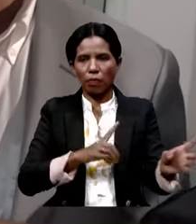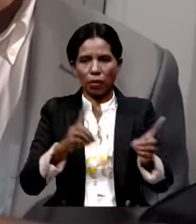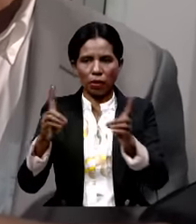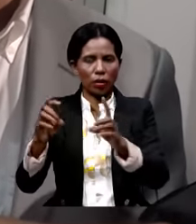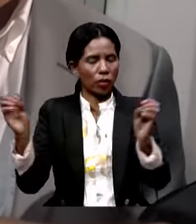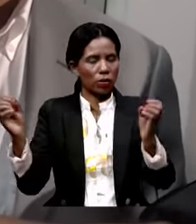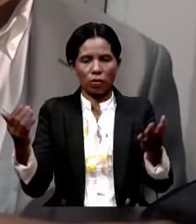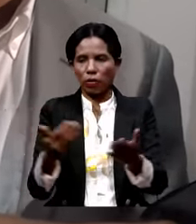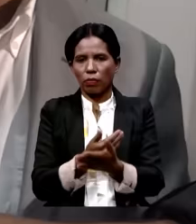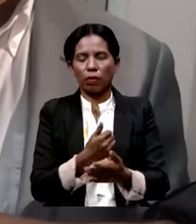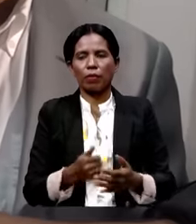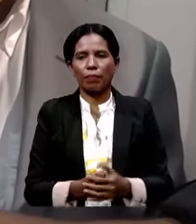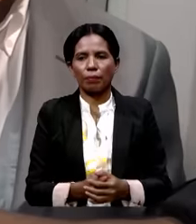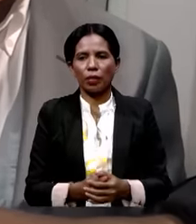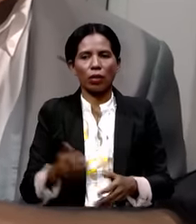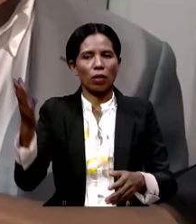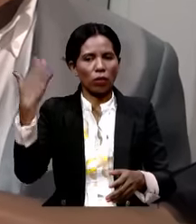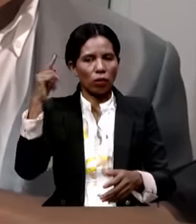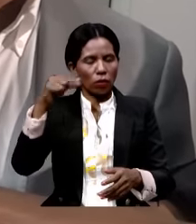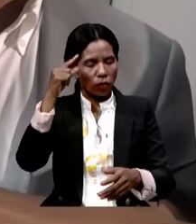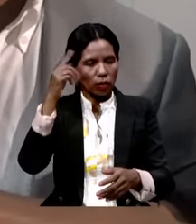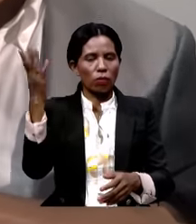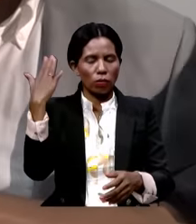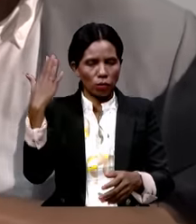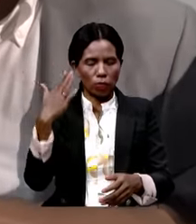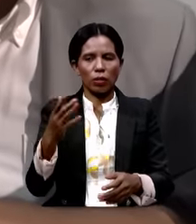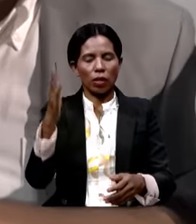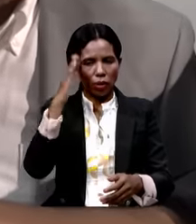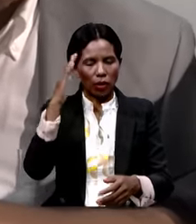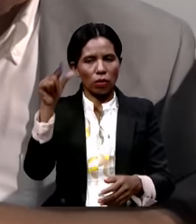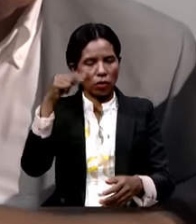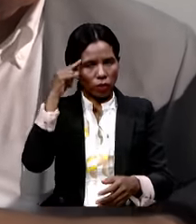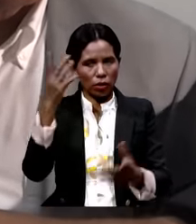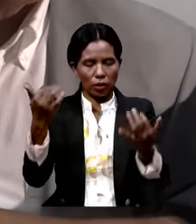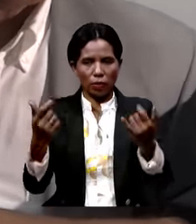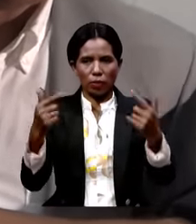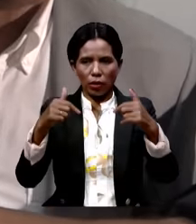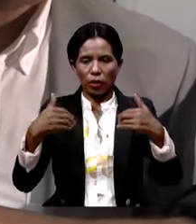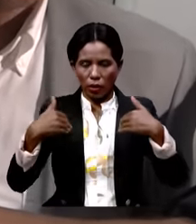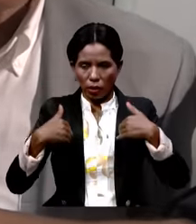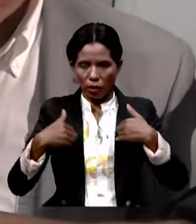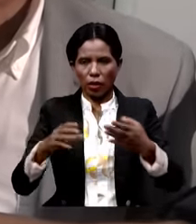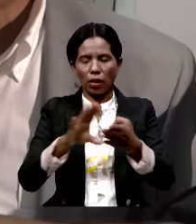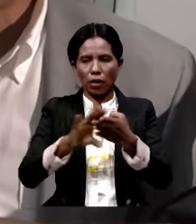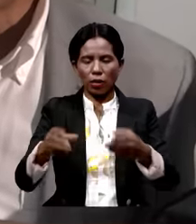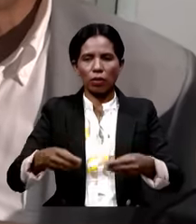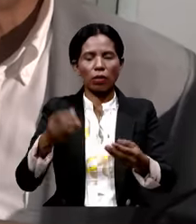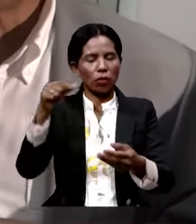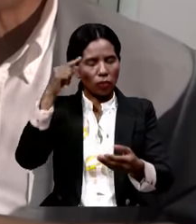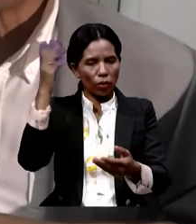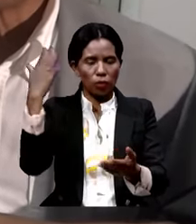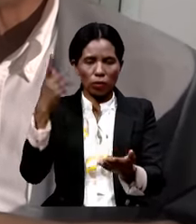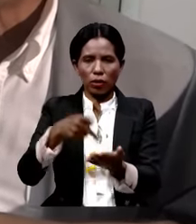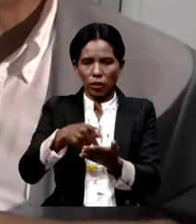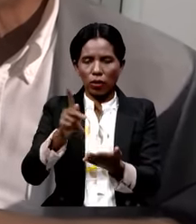nosso botfão, desde o governo anterior Sira. E o governo não mais, mesmo que ia na notificação, o governo anterior se vai entrar de